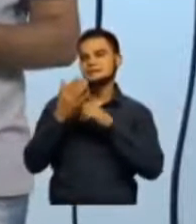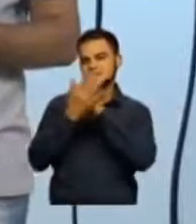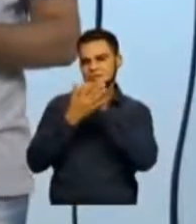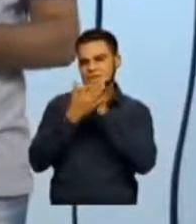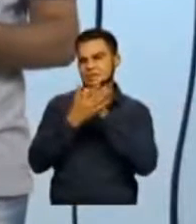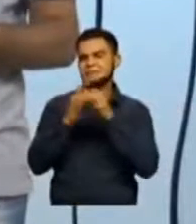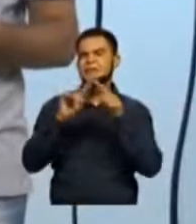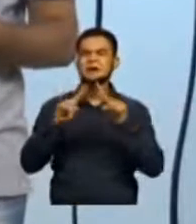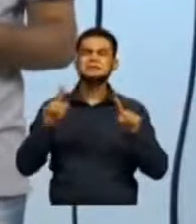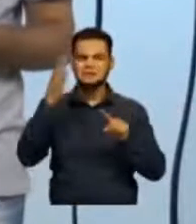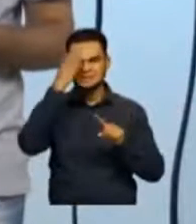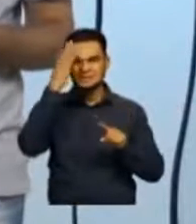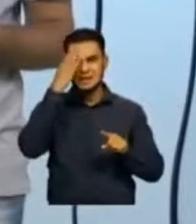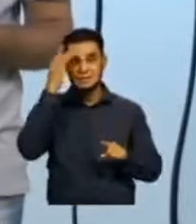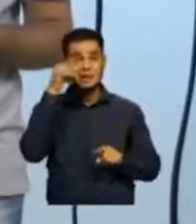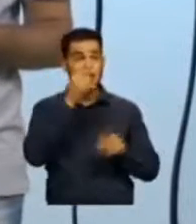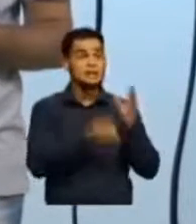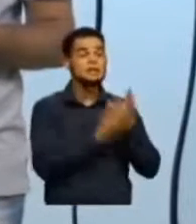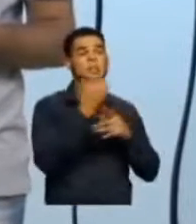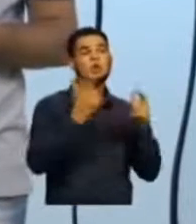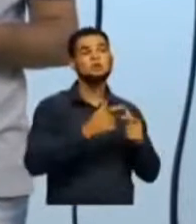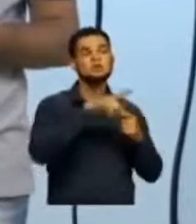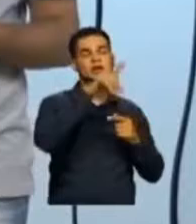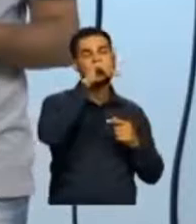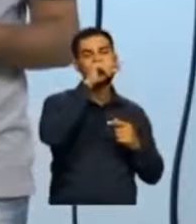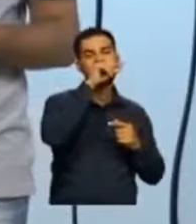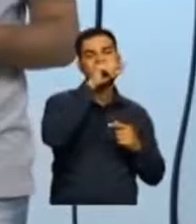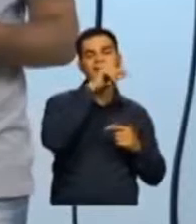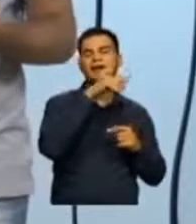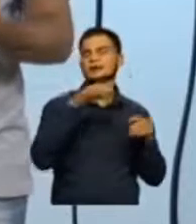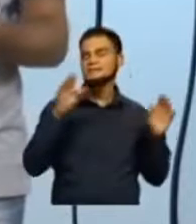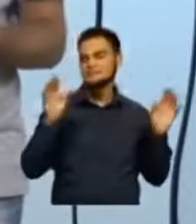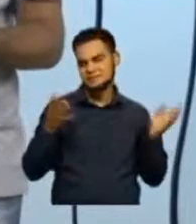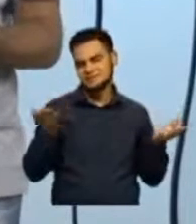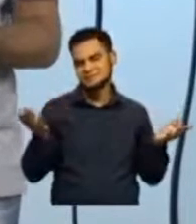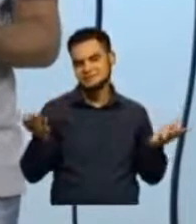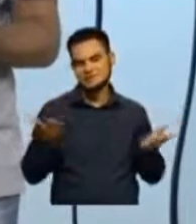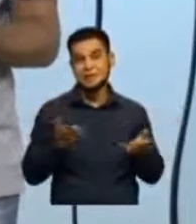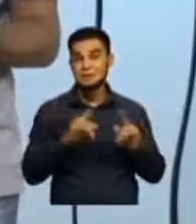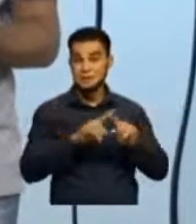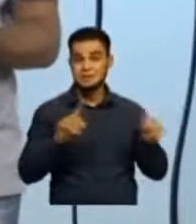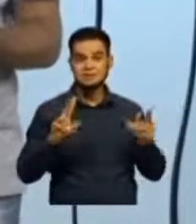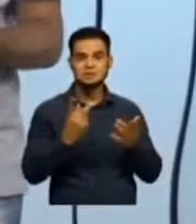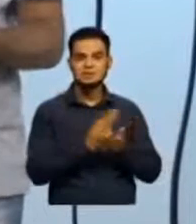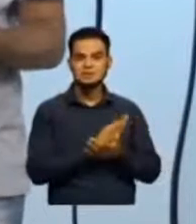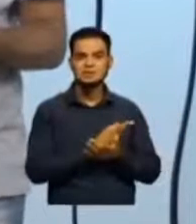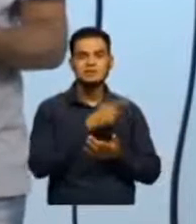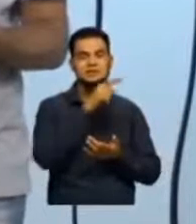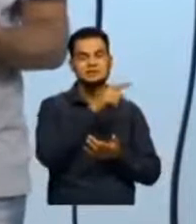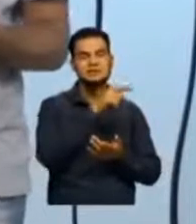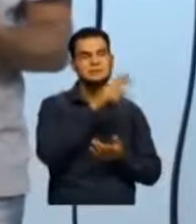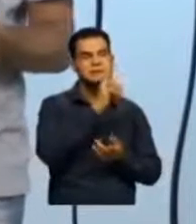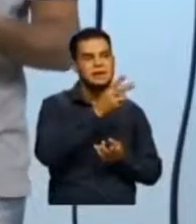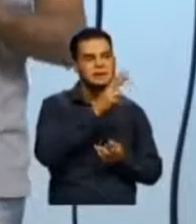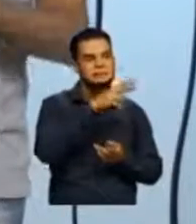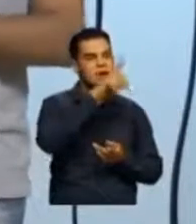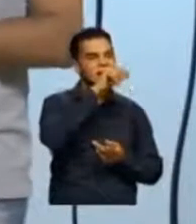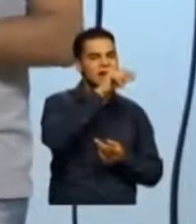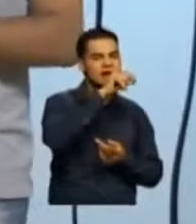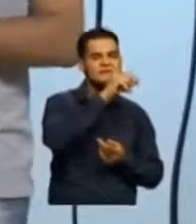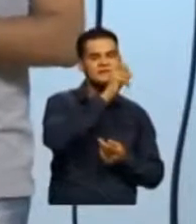aves, só que o mesmo vírus que parasita aves não consegue parasitar o nosso corpo,